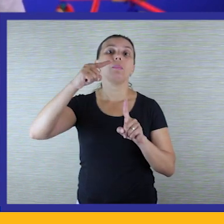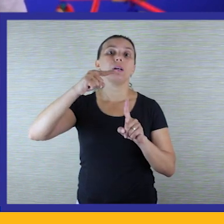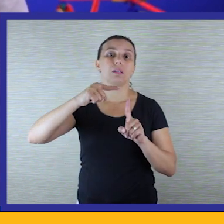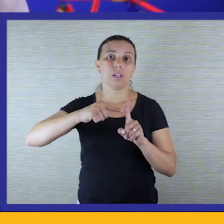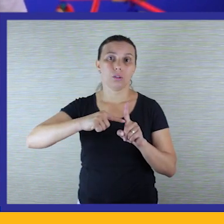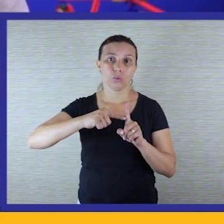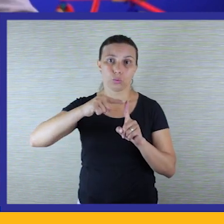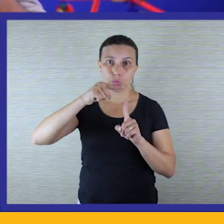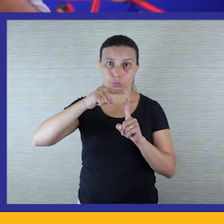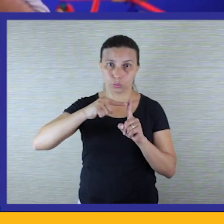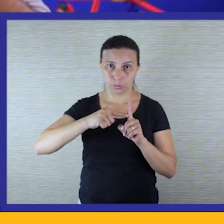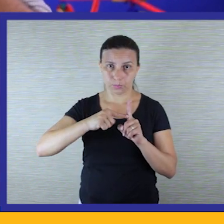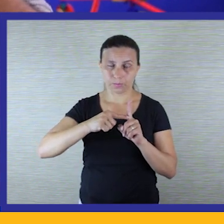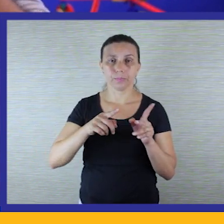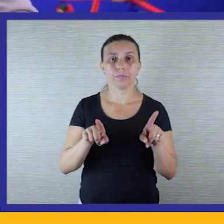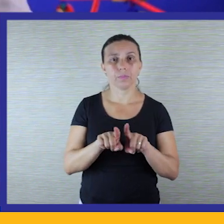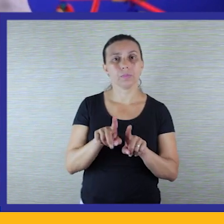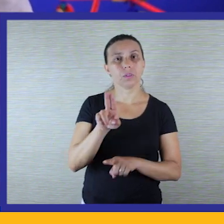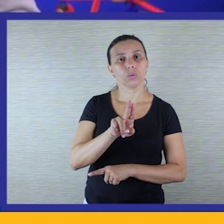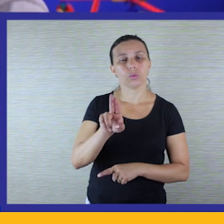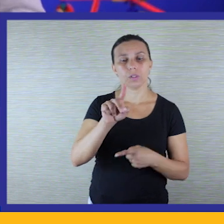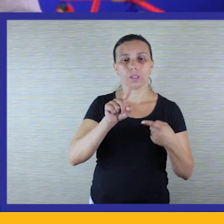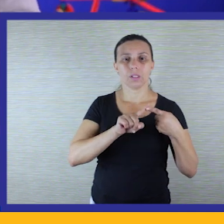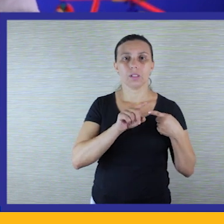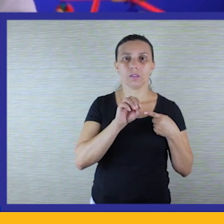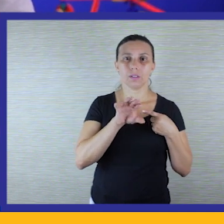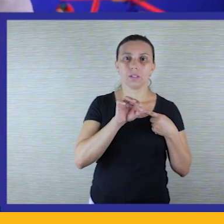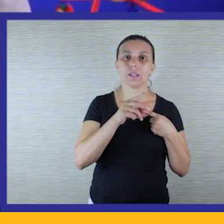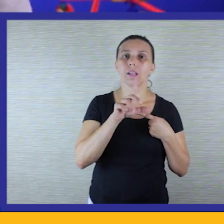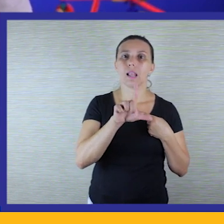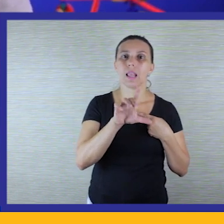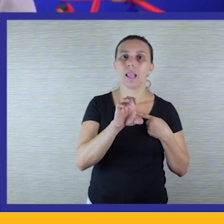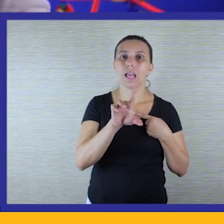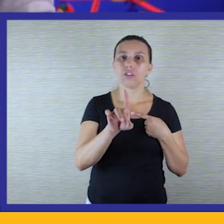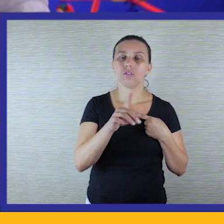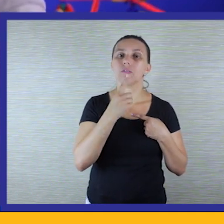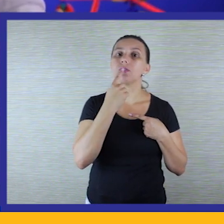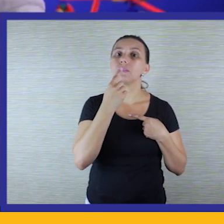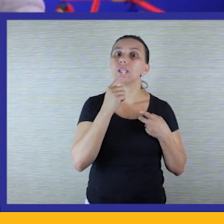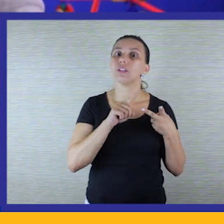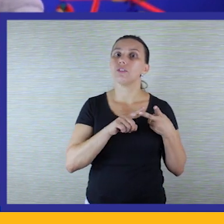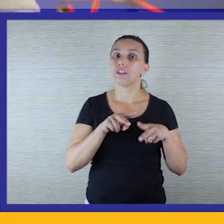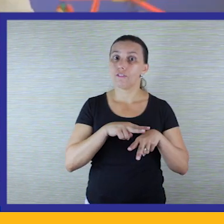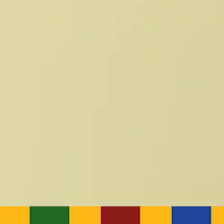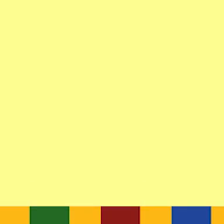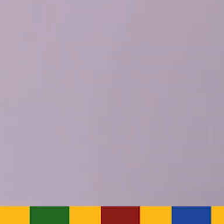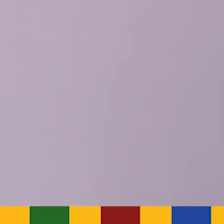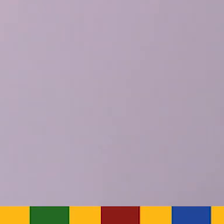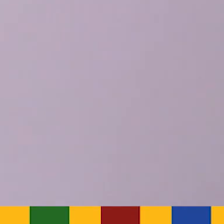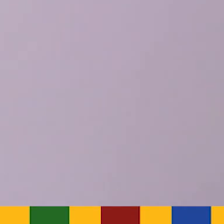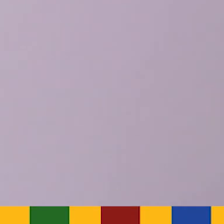vamos utilizar os LEDs vermelho e verde. Então, vamos ao trabalho?